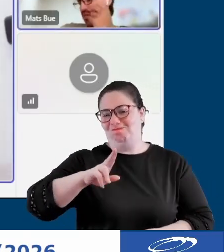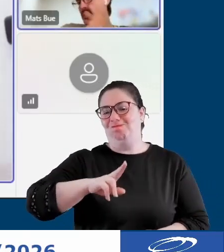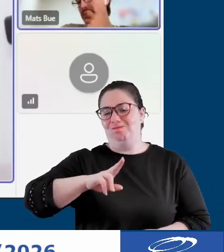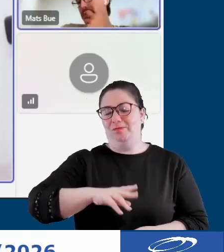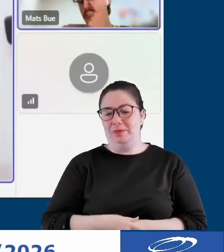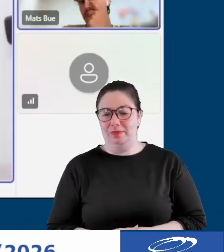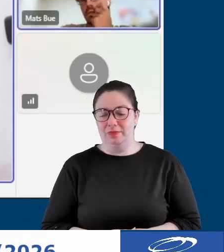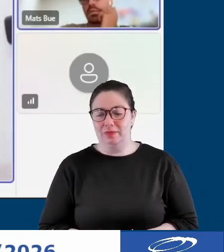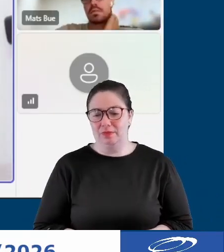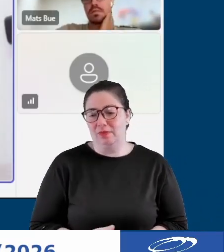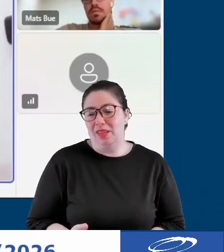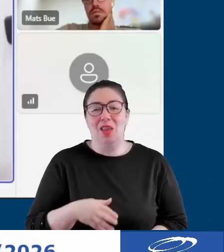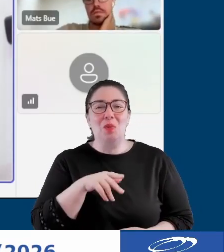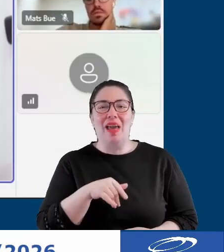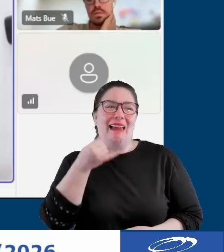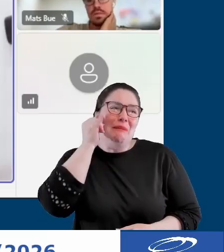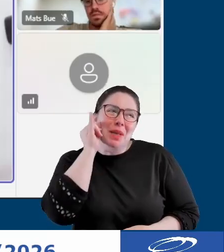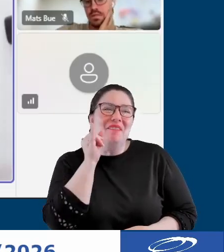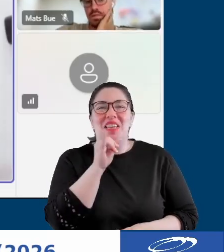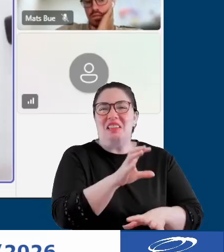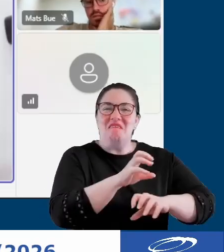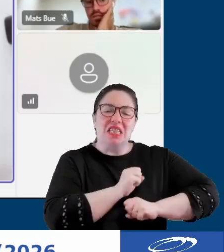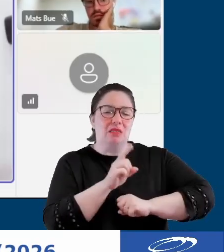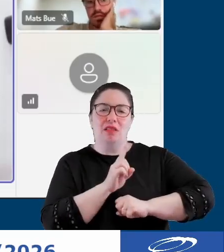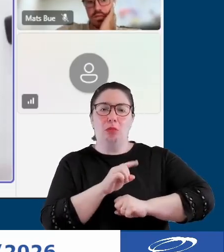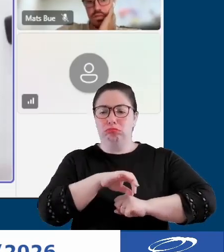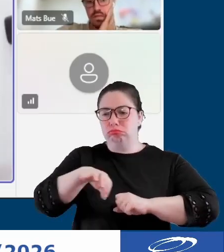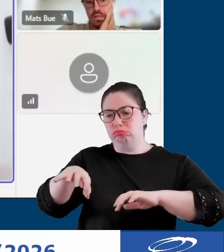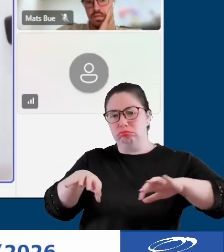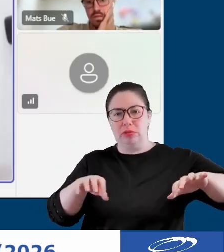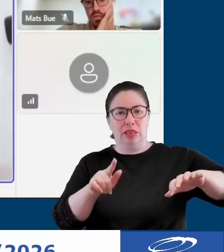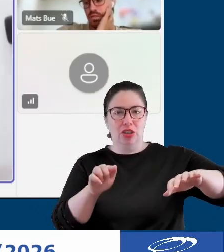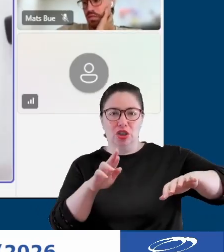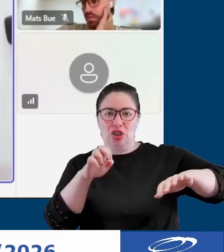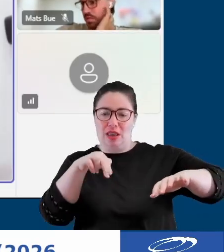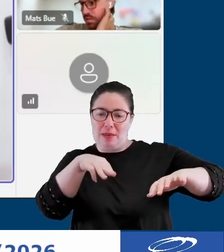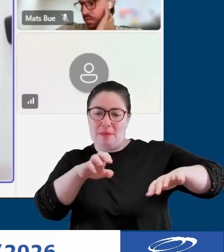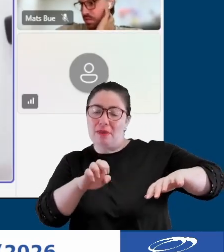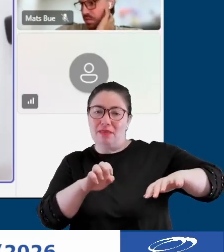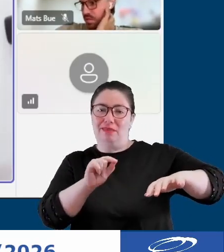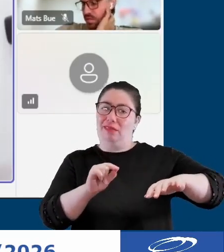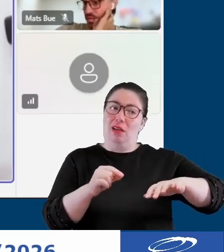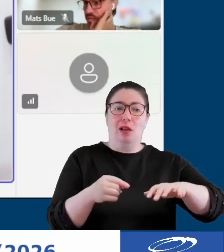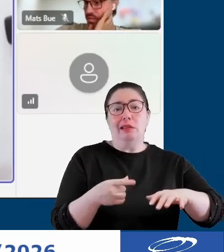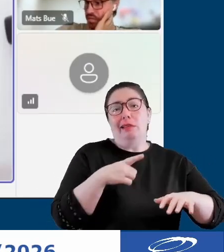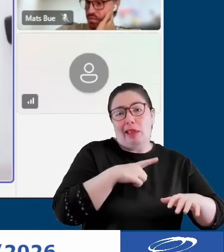prevenindo infecção, a gente está só selecionando germes para uma infecção que iria aparecer com ou sem o pó de